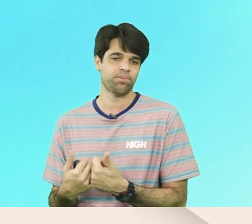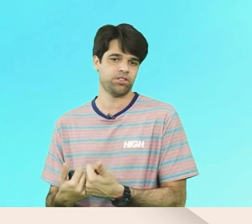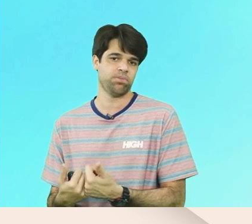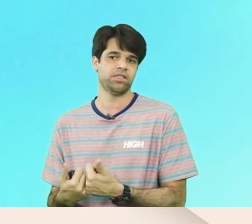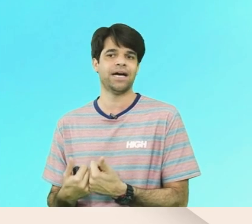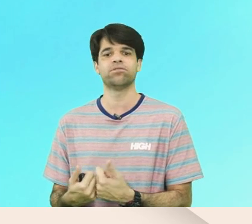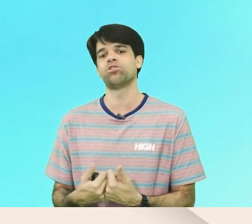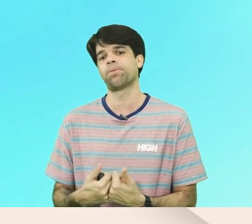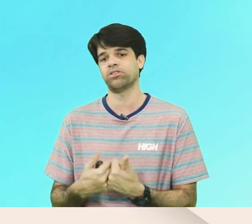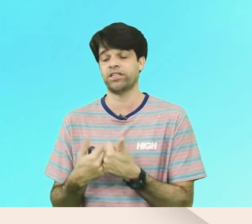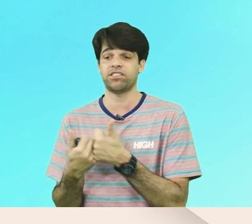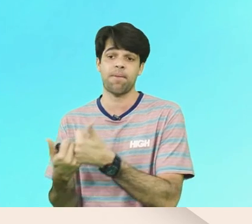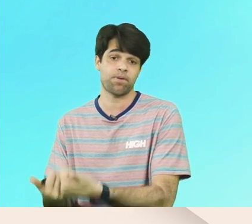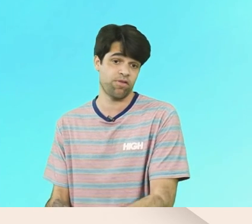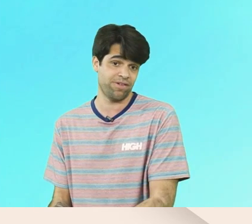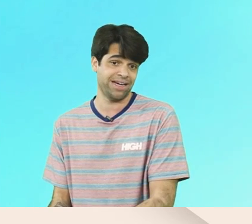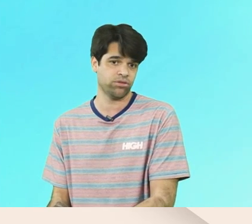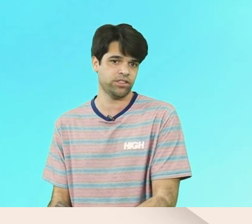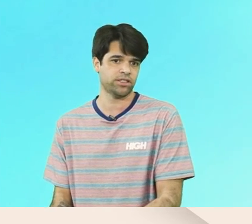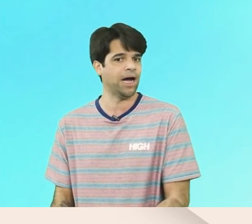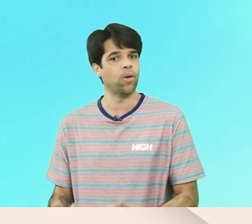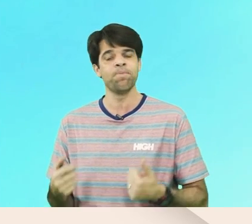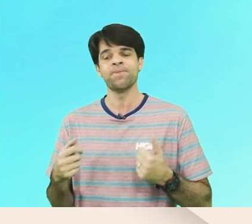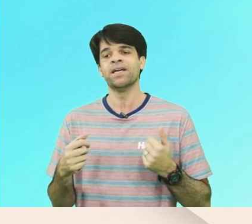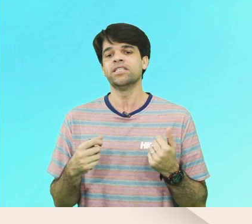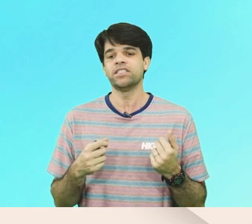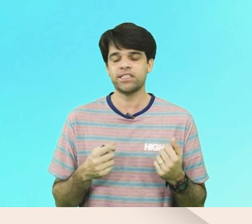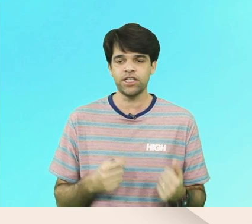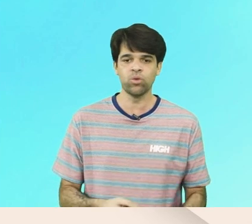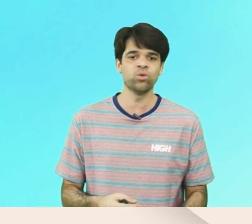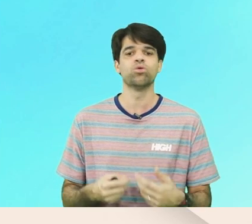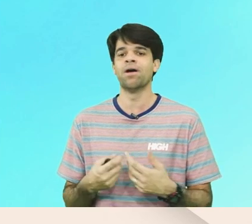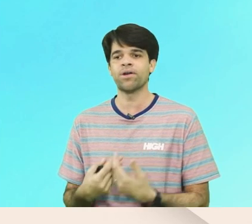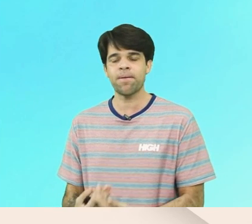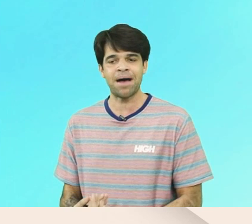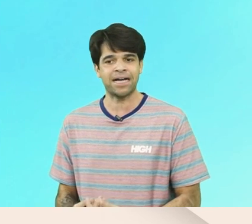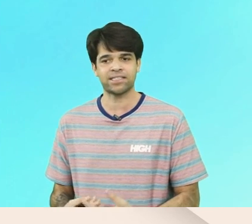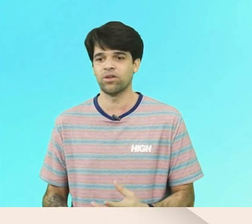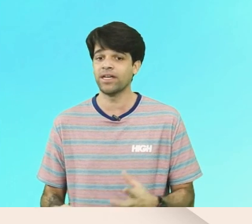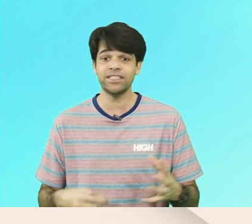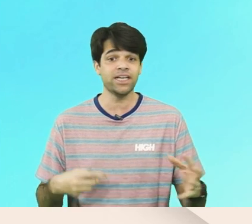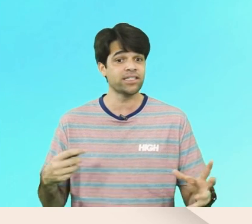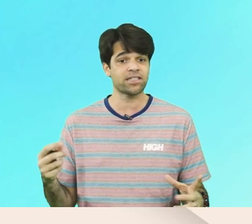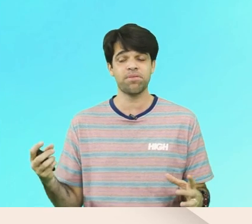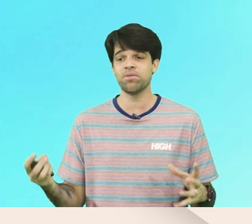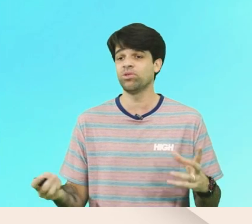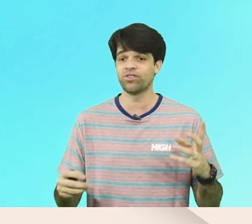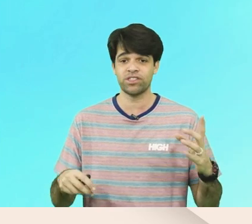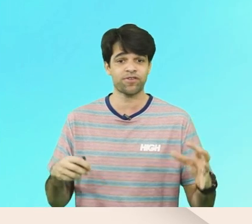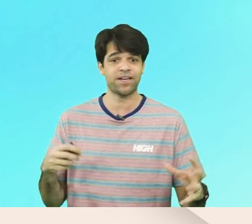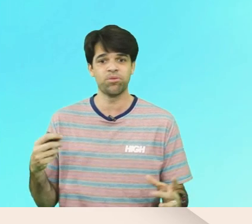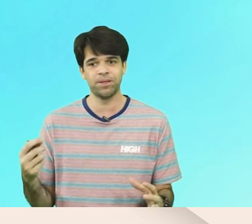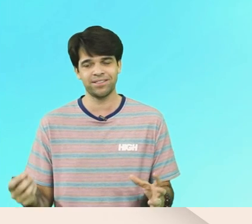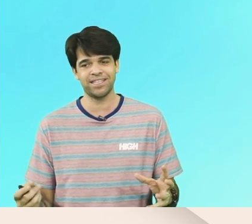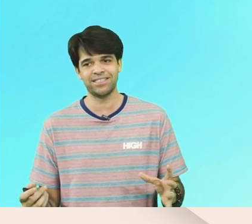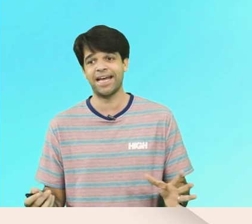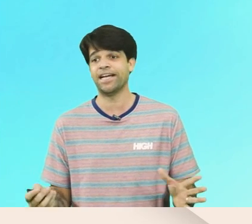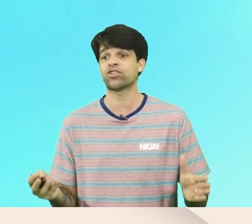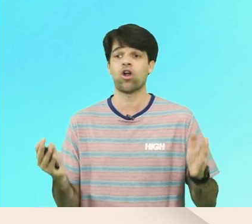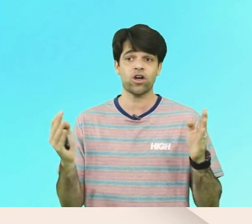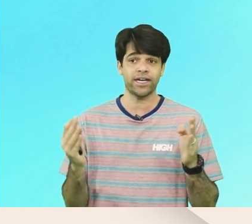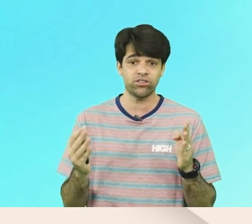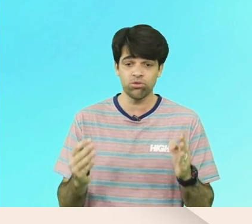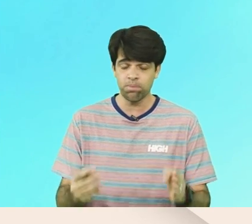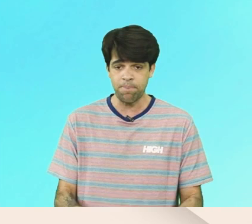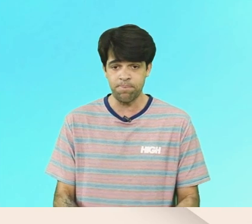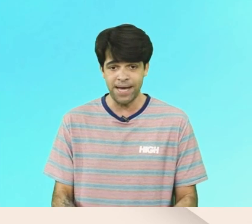mais existe a possibilidade do teu projeto ser aprovado em um edital. Segundo, mão na massa. Não adianta também muito você ficar no plano das